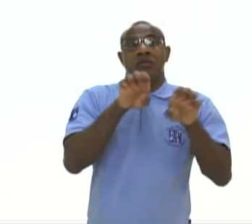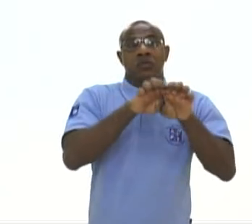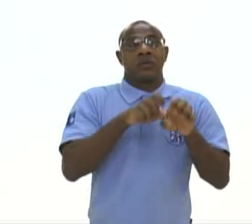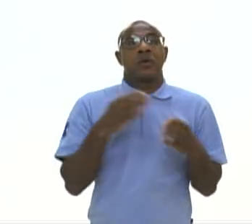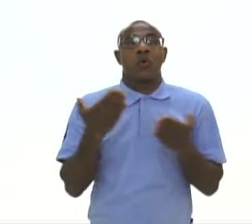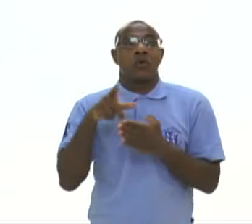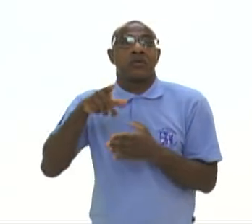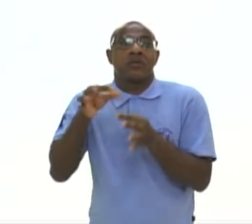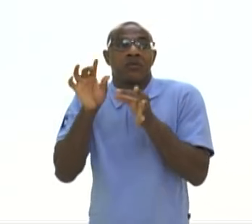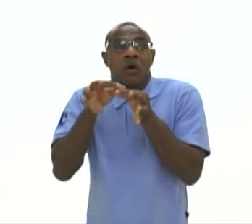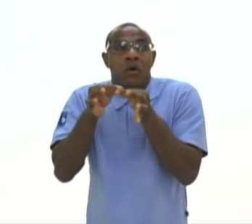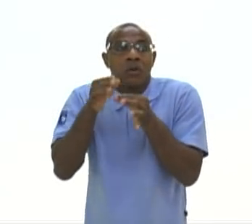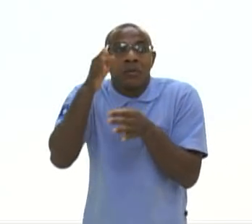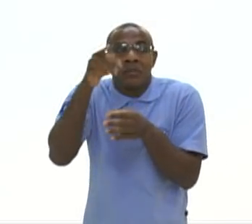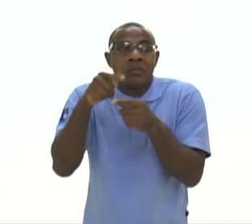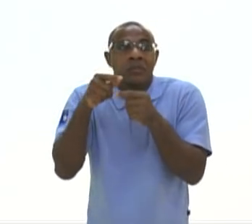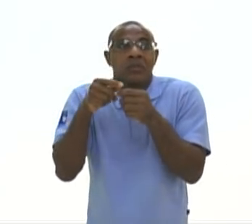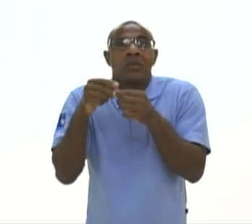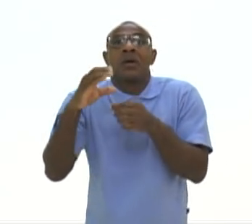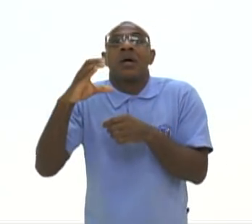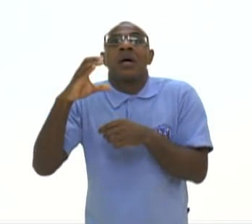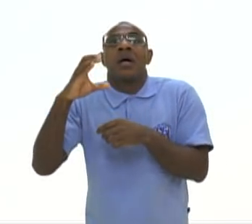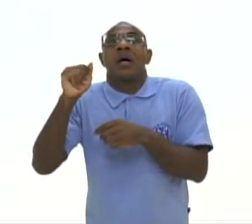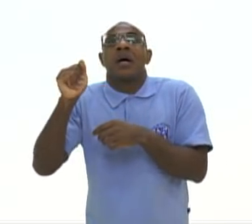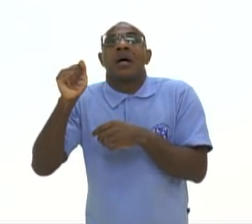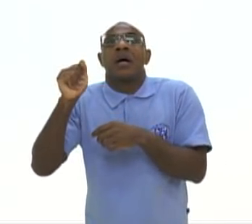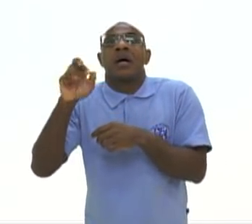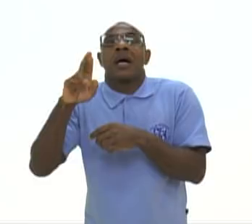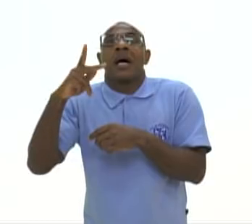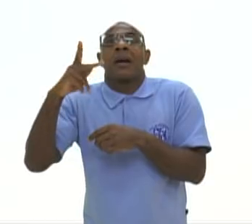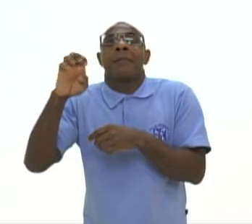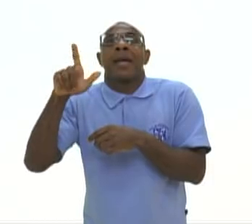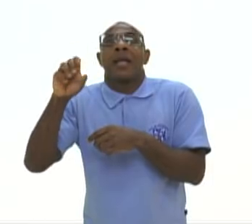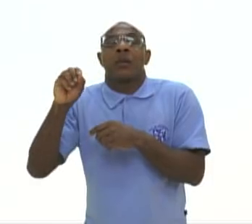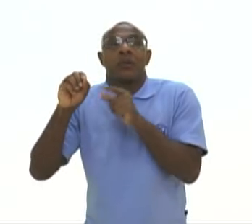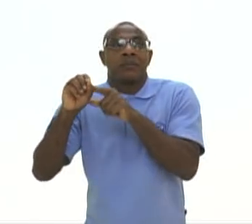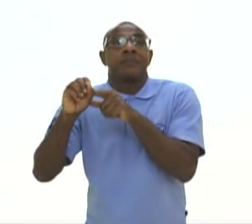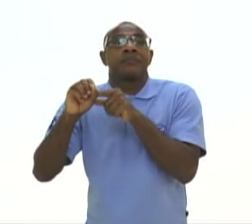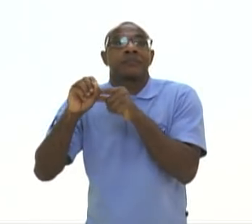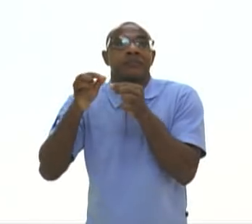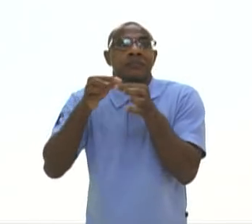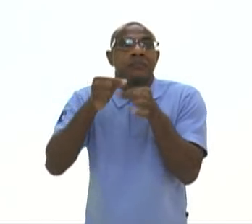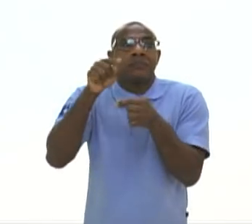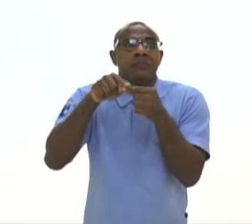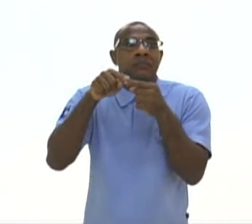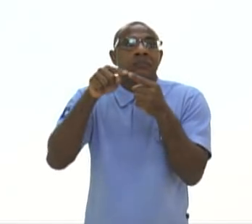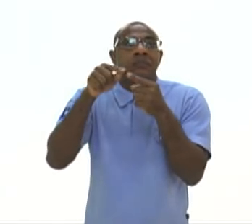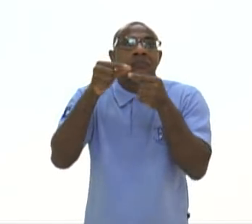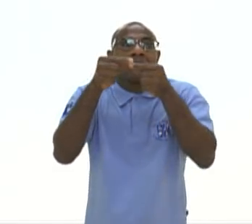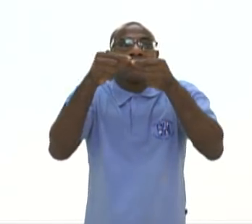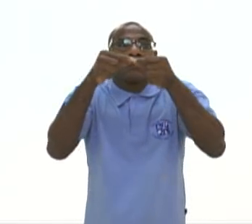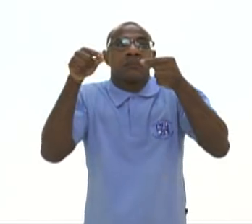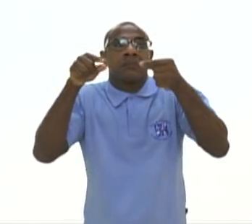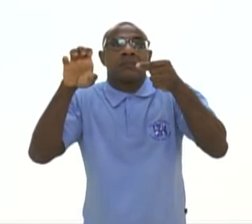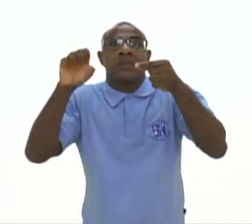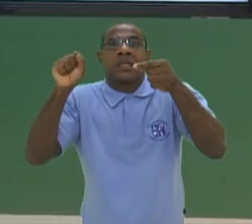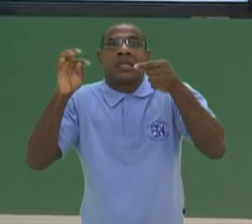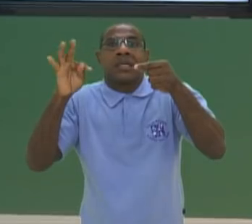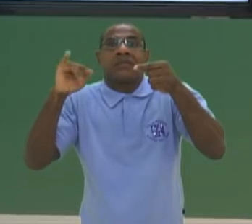ó. O carpelo, ele tem partes também. Então, ele vai ter o estigma, que